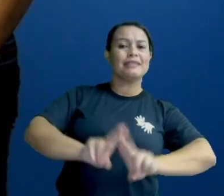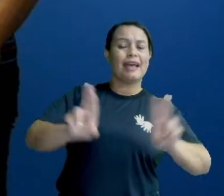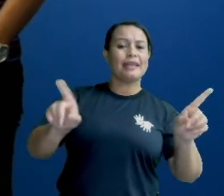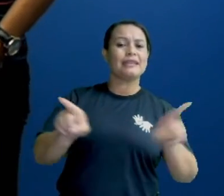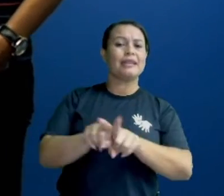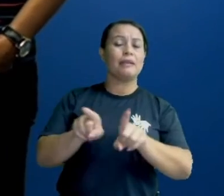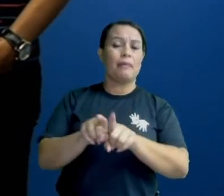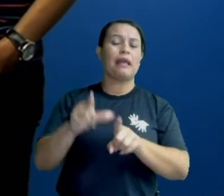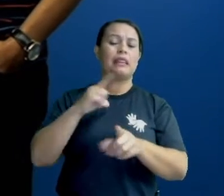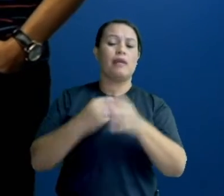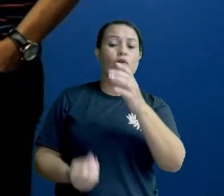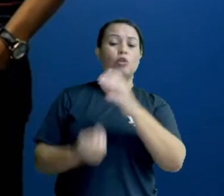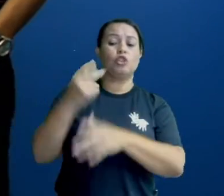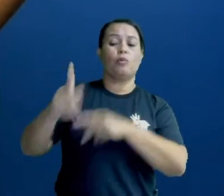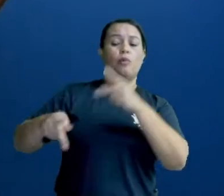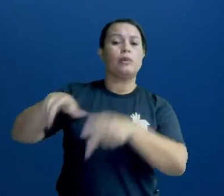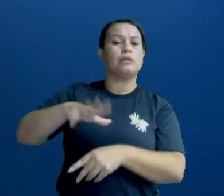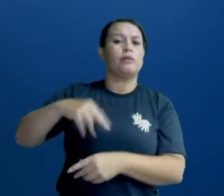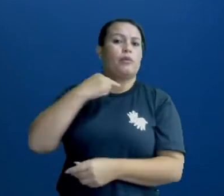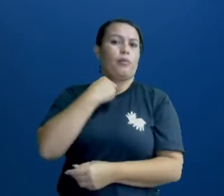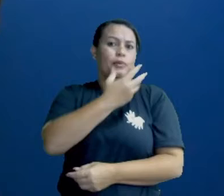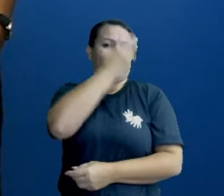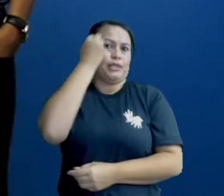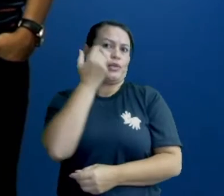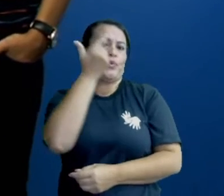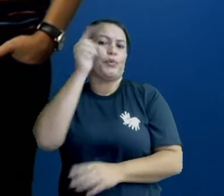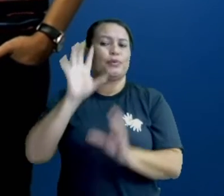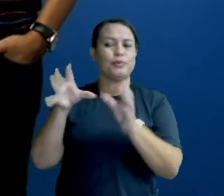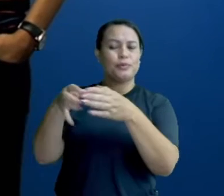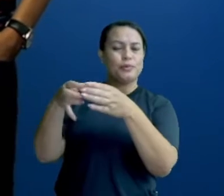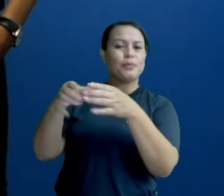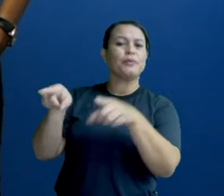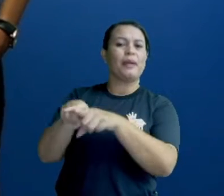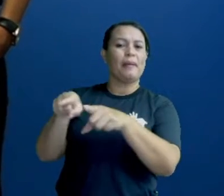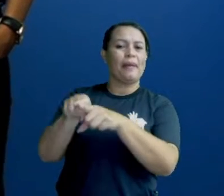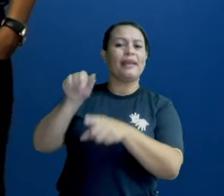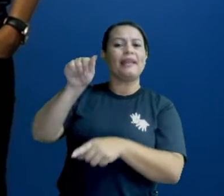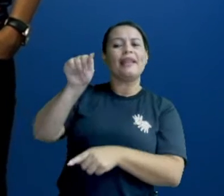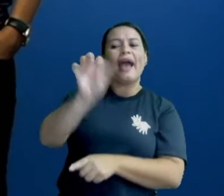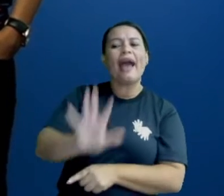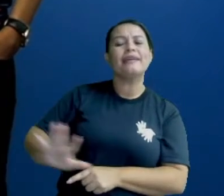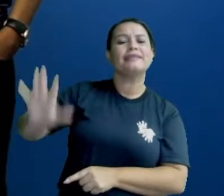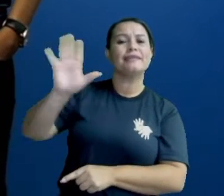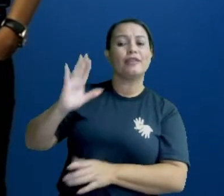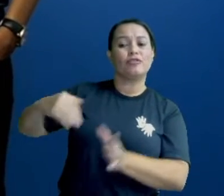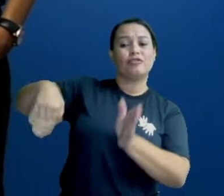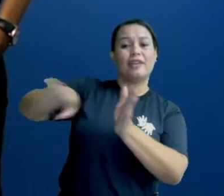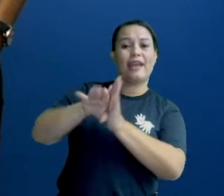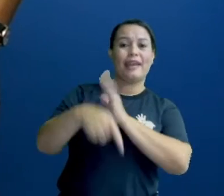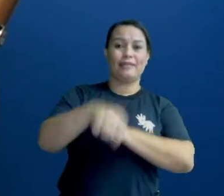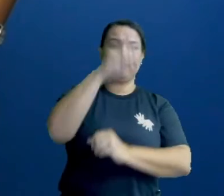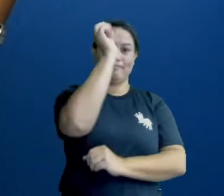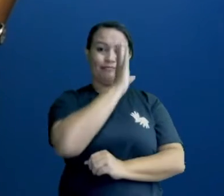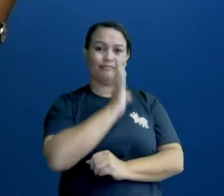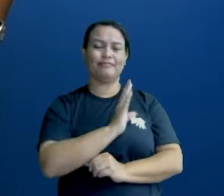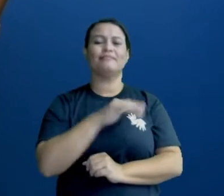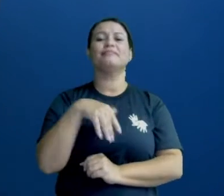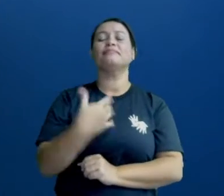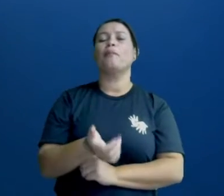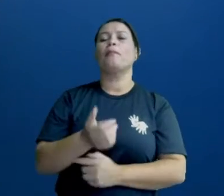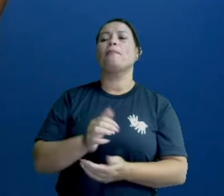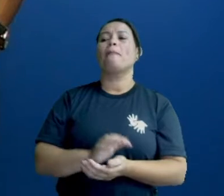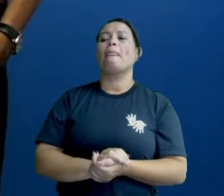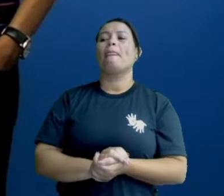pode, logicamente, esquecer de outros grupos, como eu falei, de asiáticos, que também vieram para cá, tá bom?